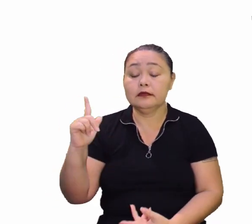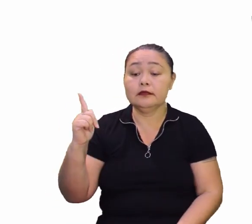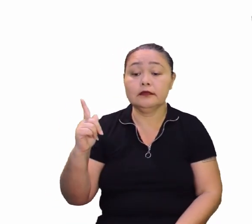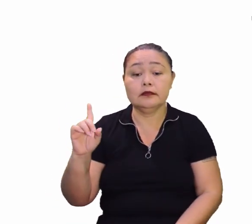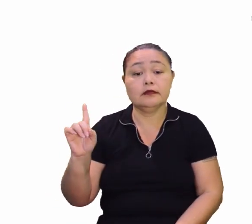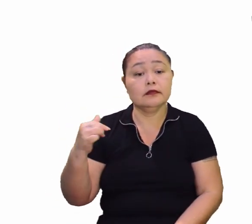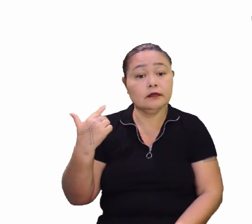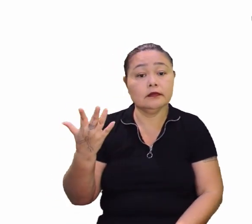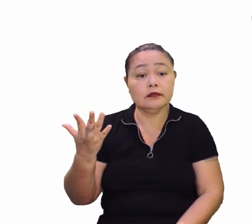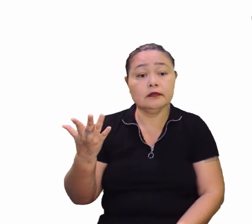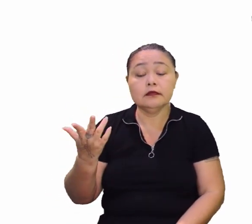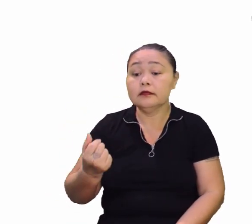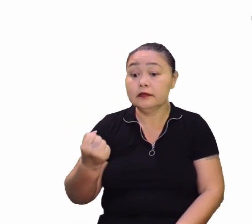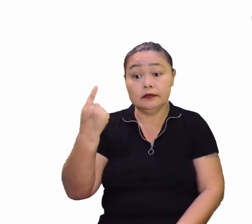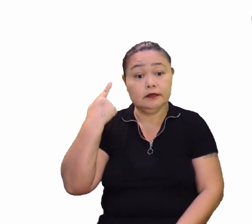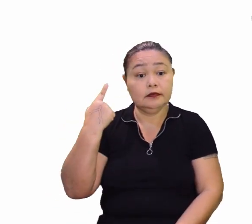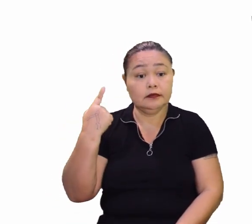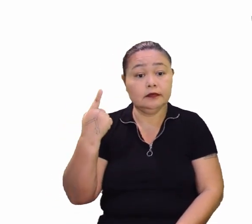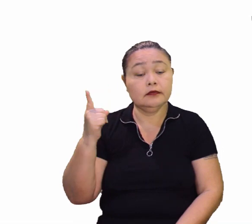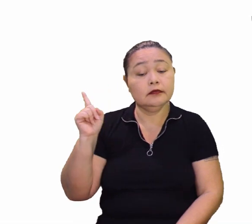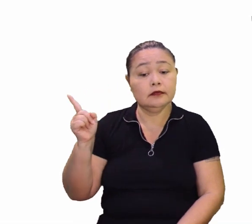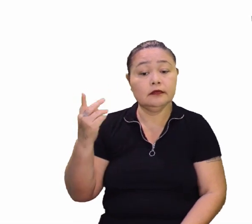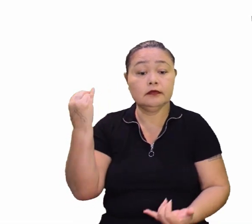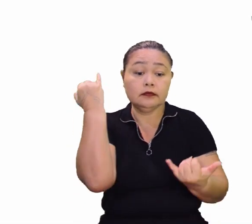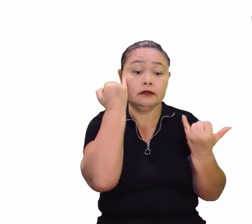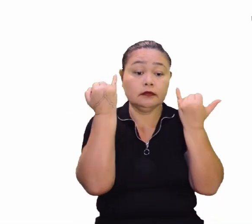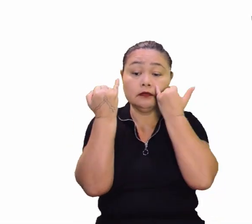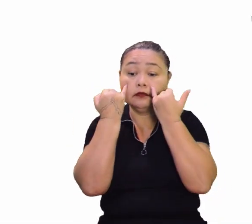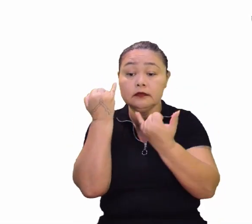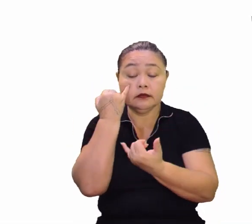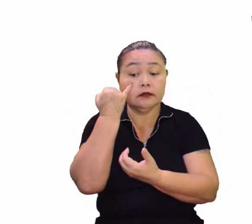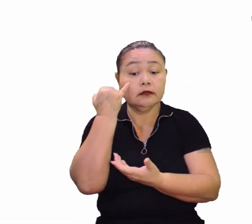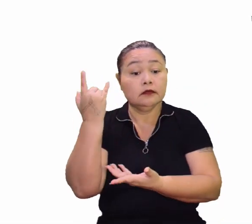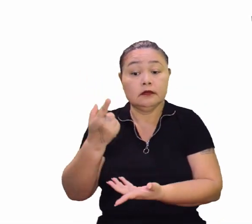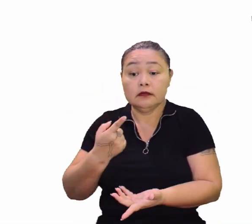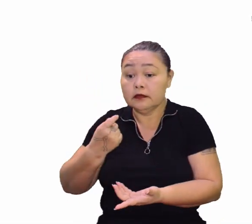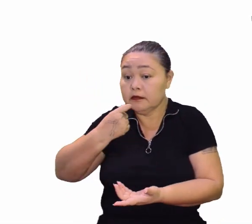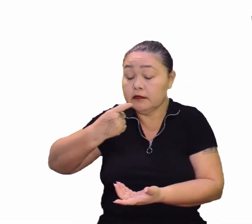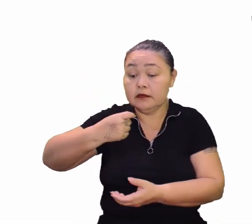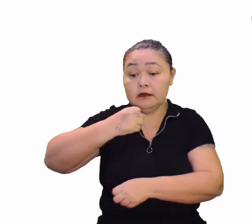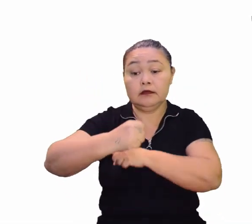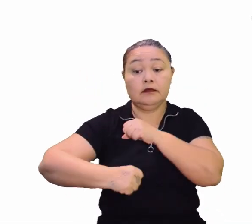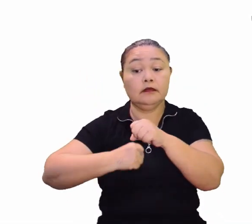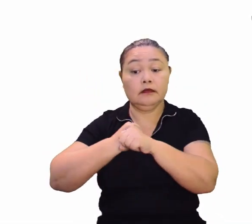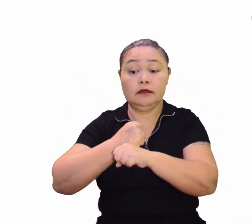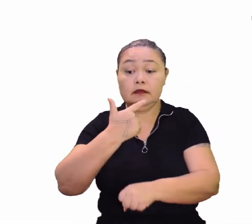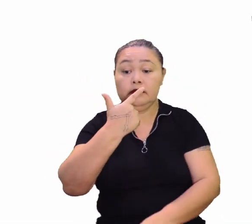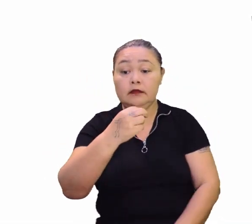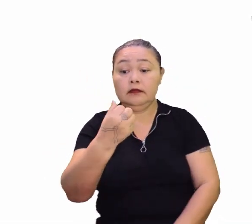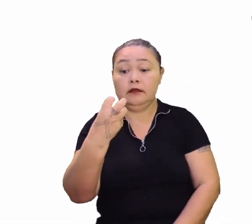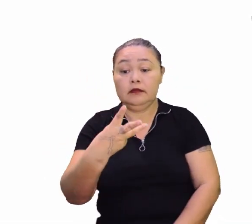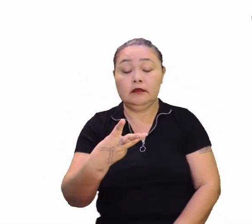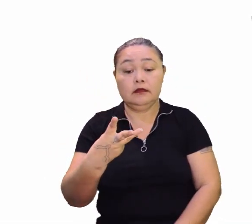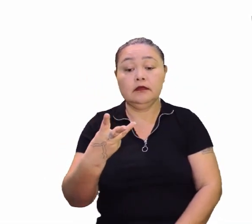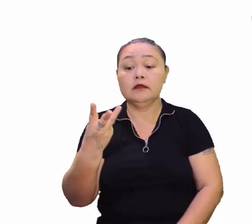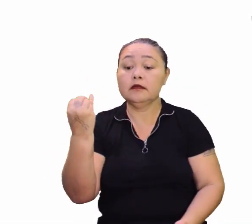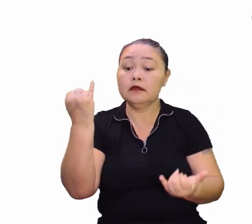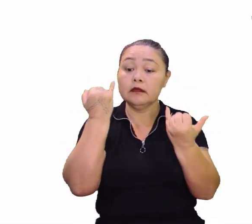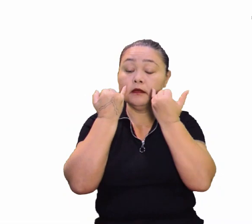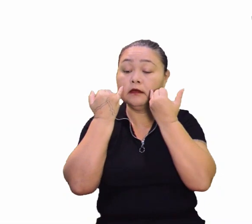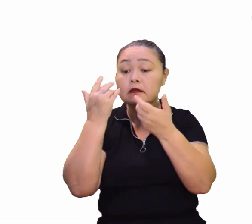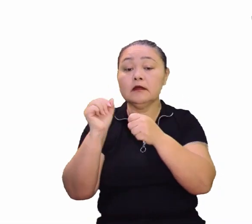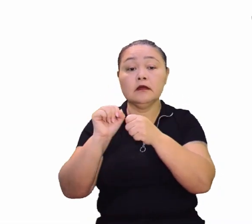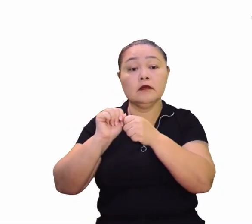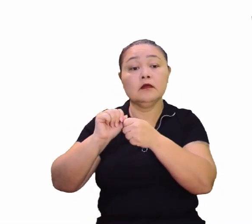geografia, Rogério? Vê isso aí como um absurdo, né? E essas informações aqui que gente trouxe, né? São tão recentes, mas é 2013, de acordo com a informação